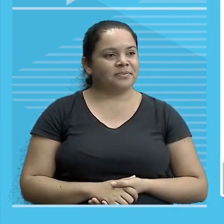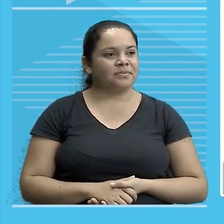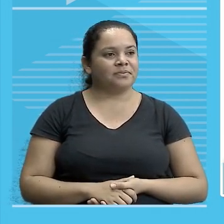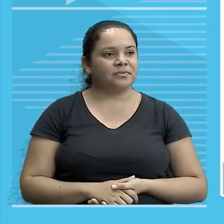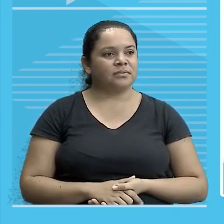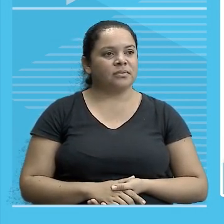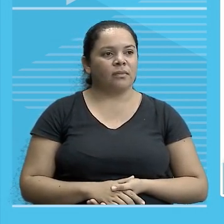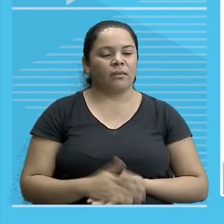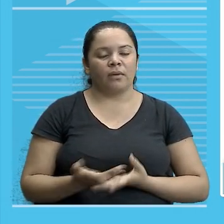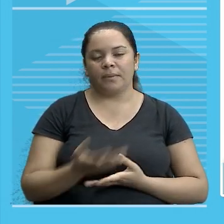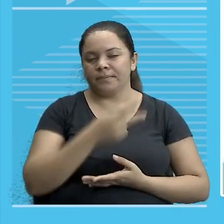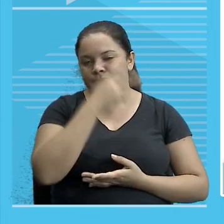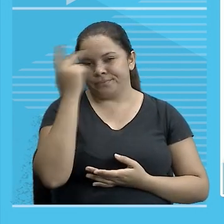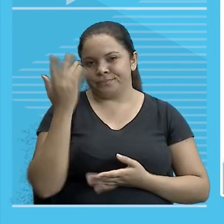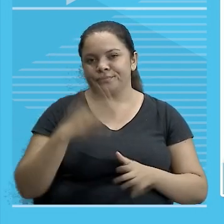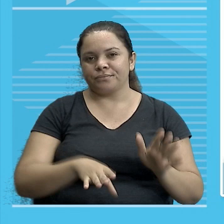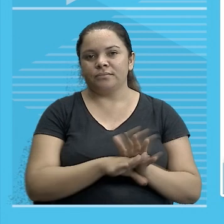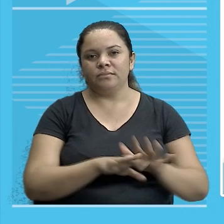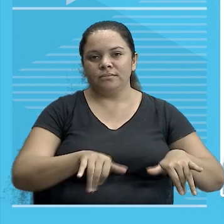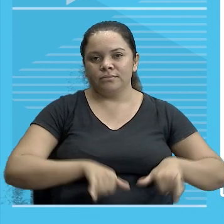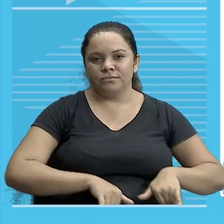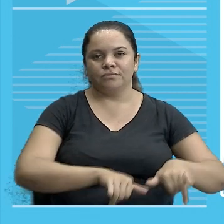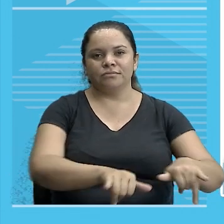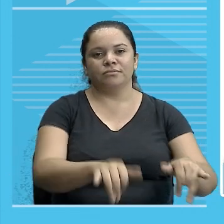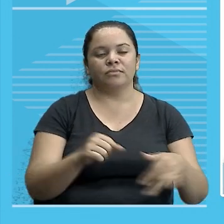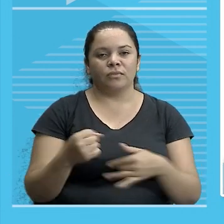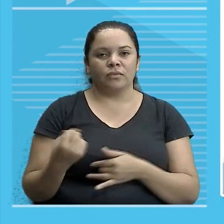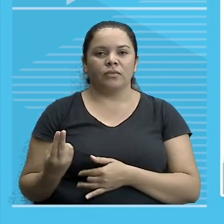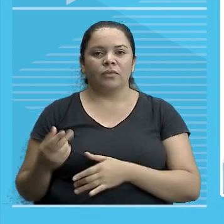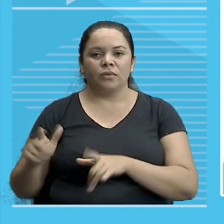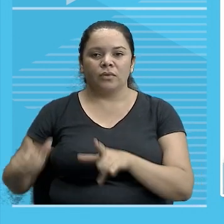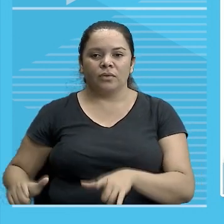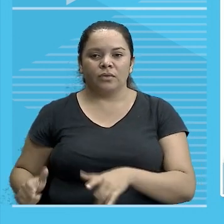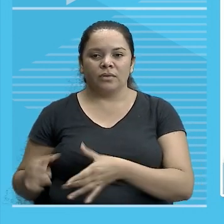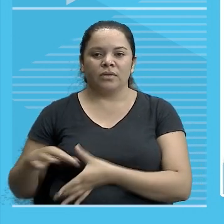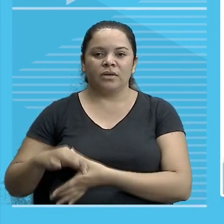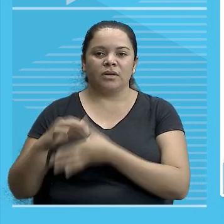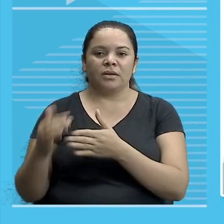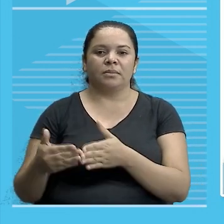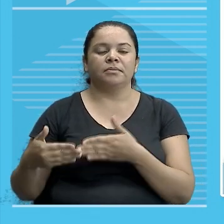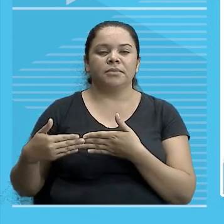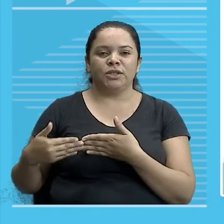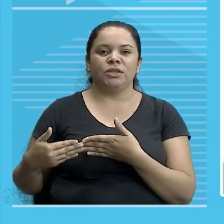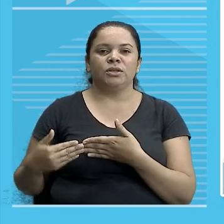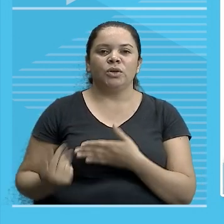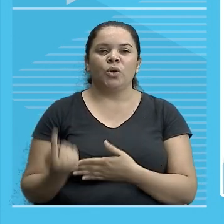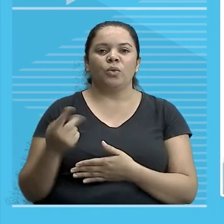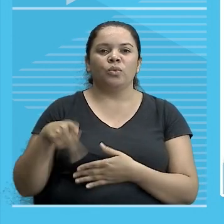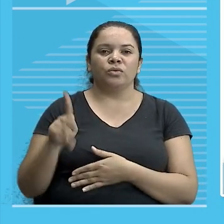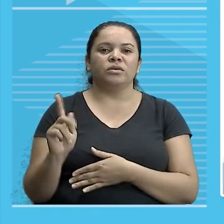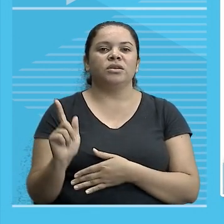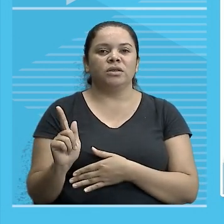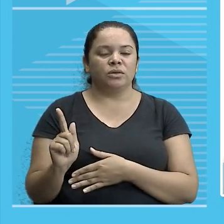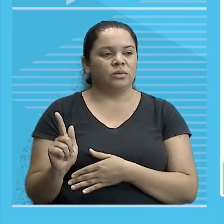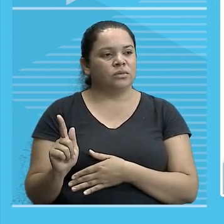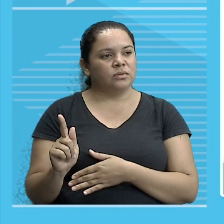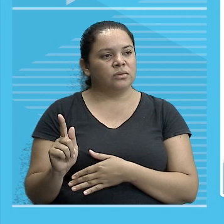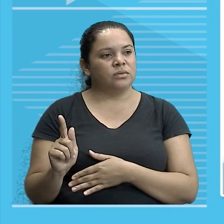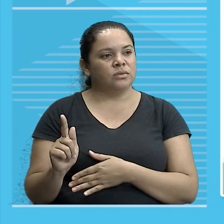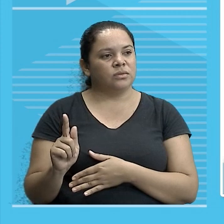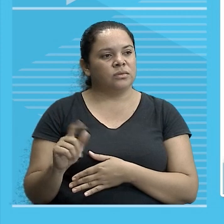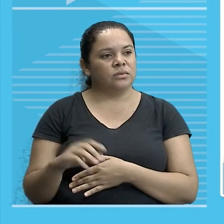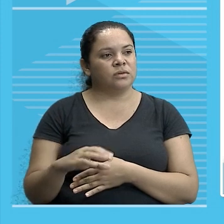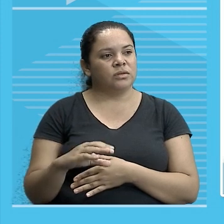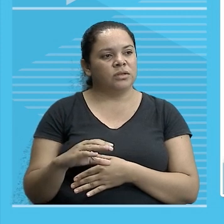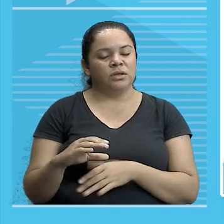chega no supermercado, nem num frigorífico, pedindo um quilo de ácido nucleico. Você chega pedindo um quilo de carne.